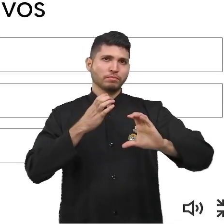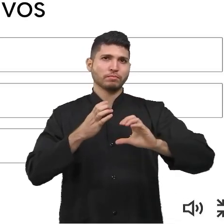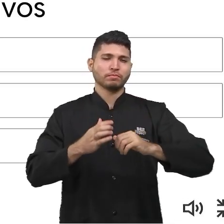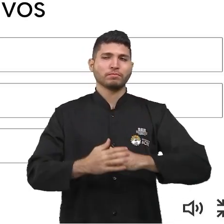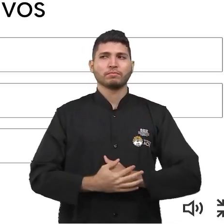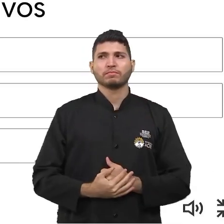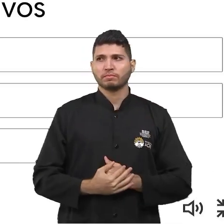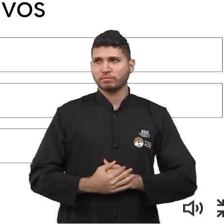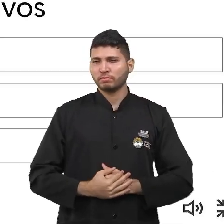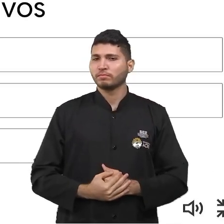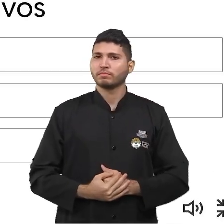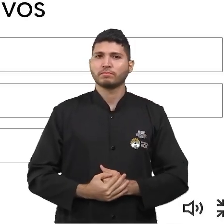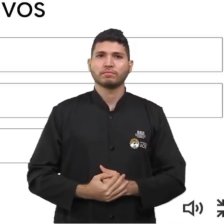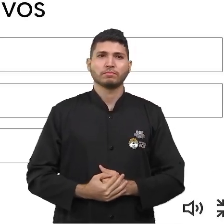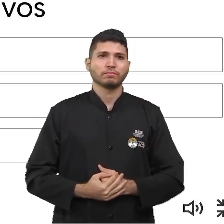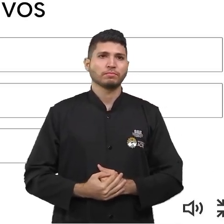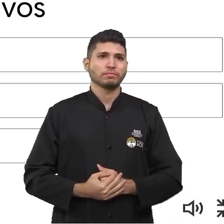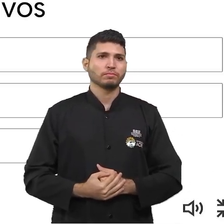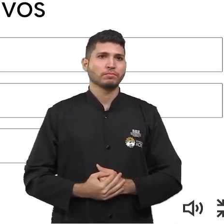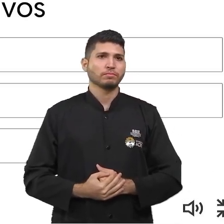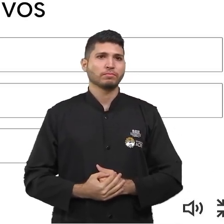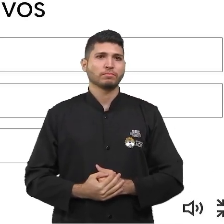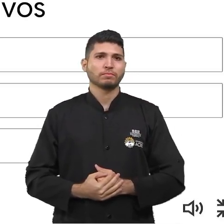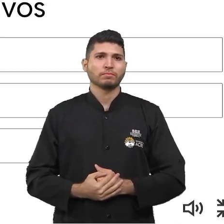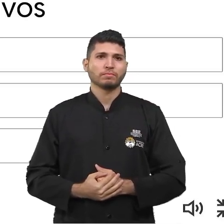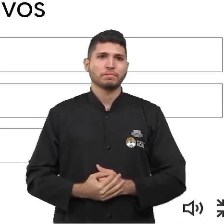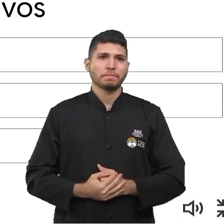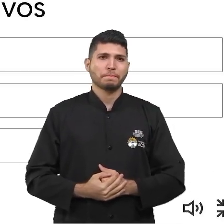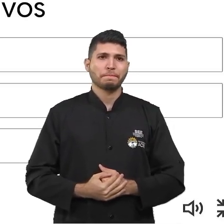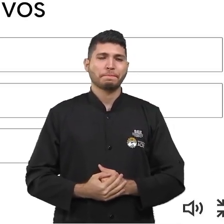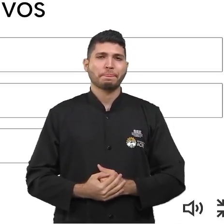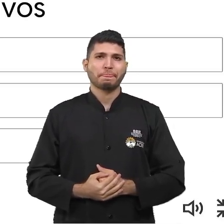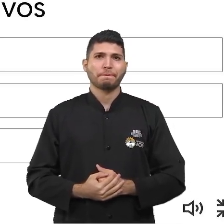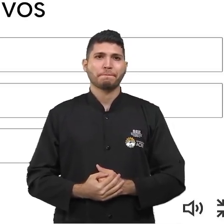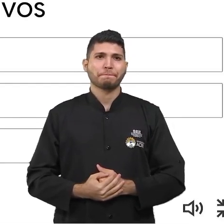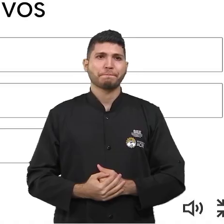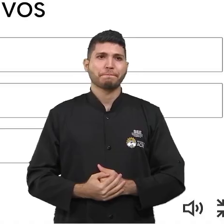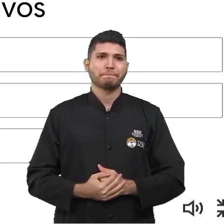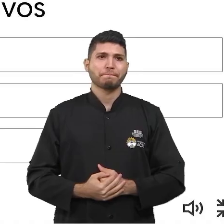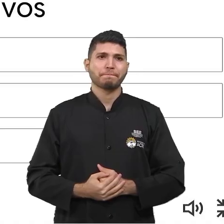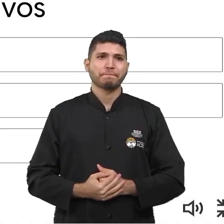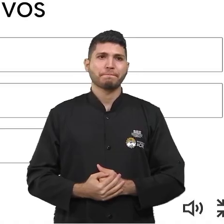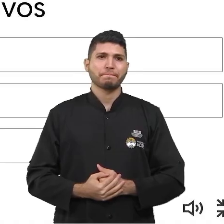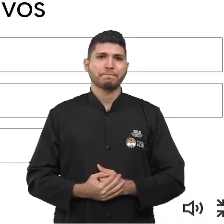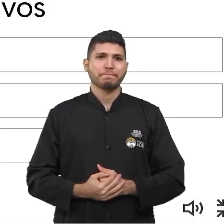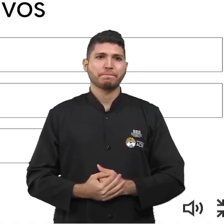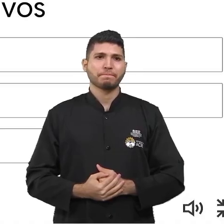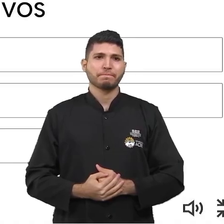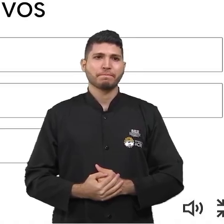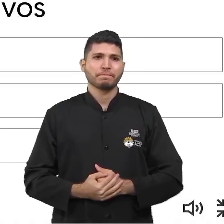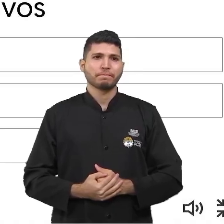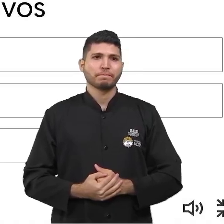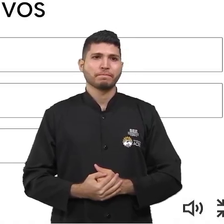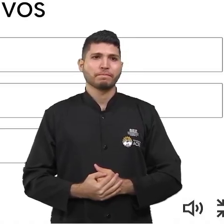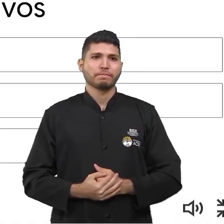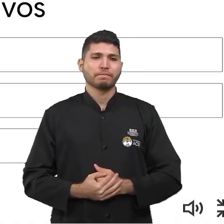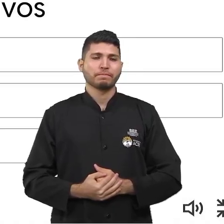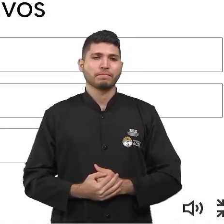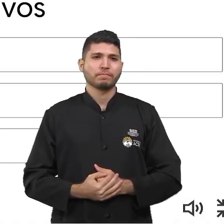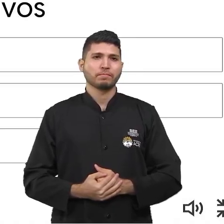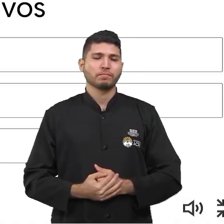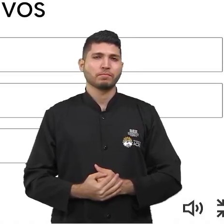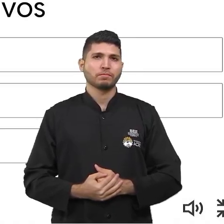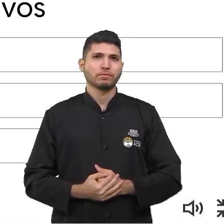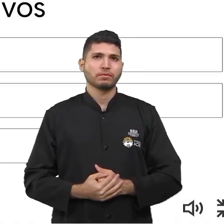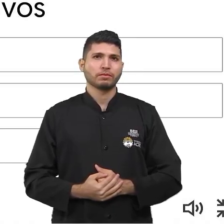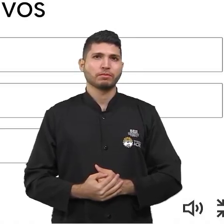e aí aqui é edifício, raída, largo, tierna, adormecida, envelhecida, radiante. Aqui tudo pode